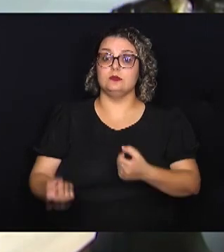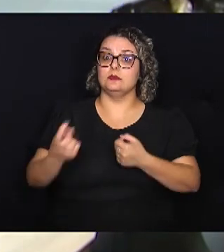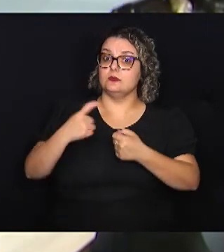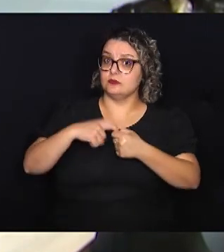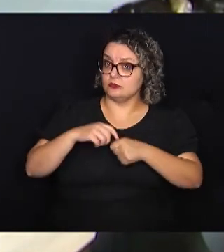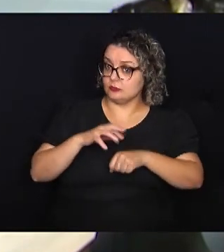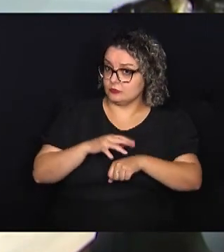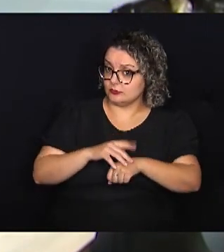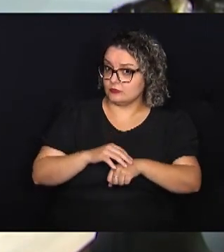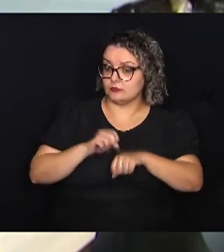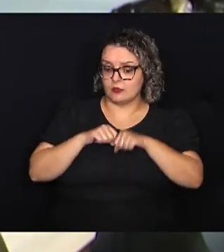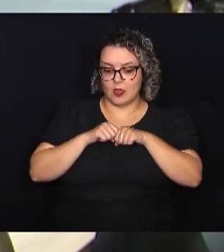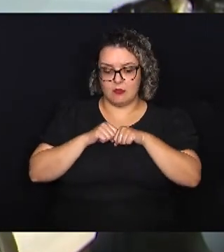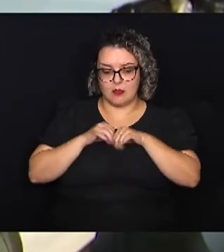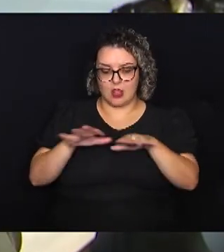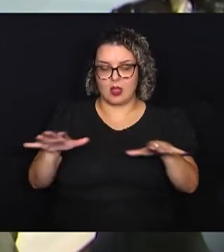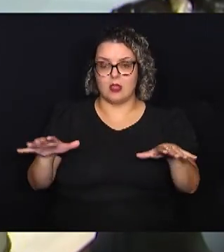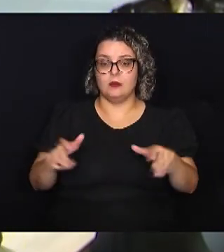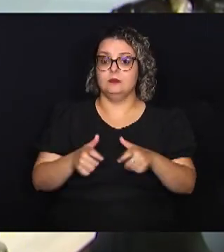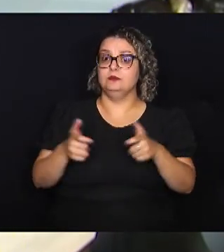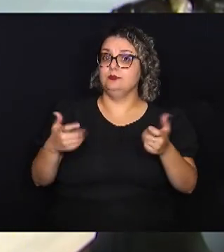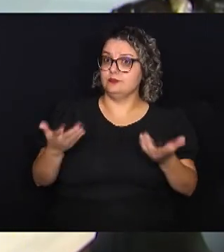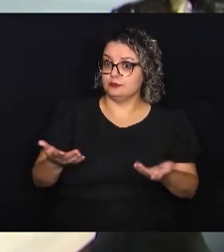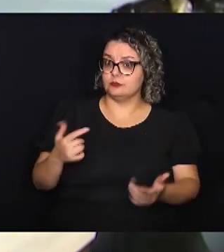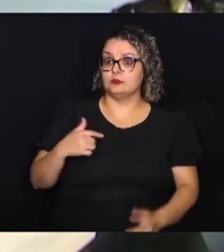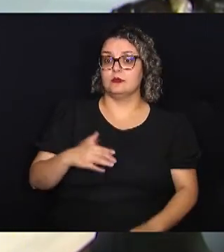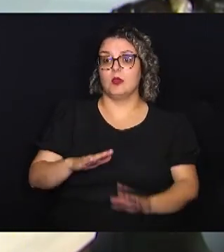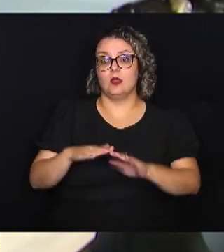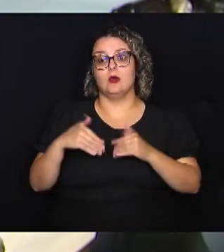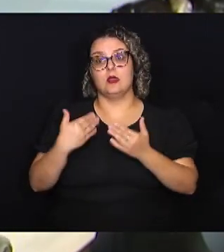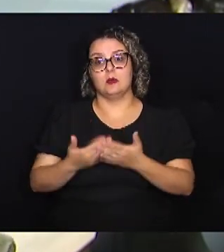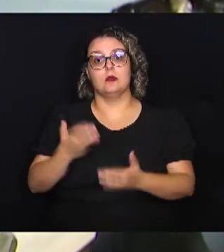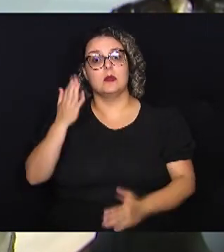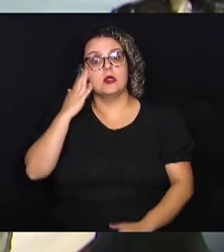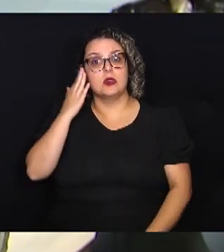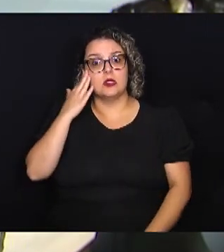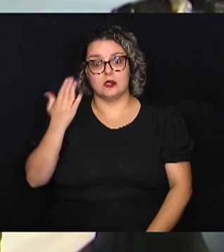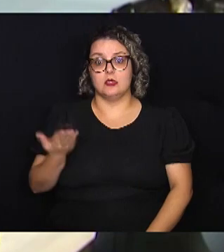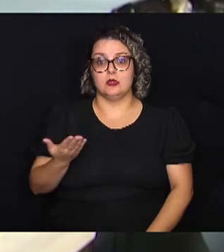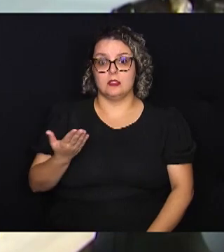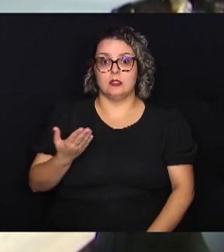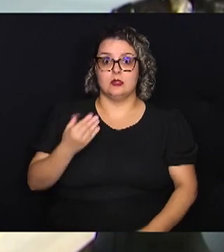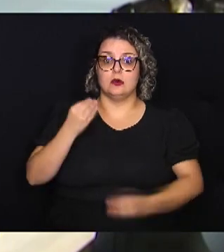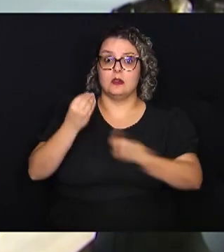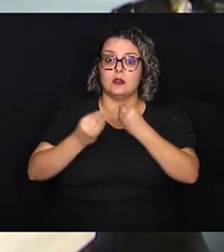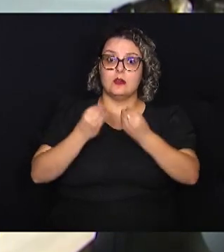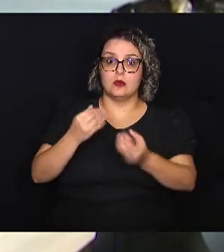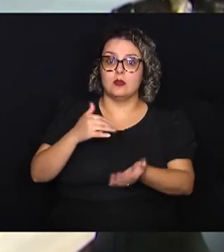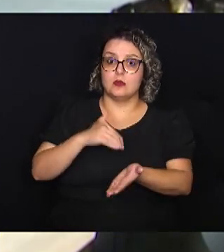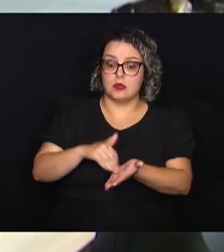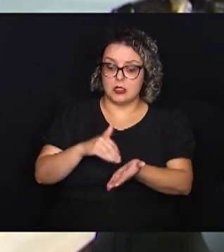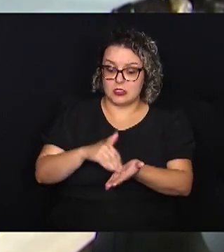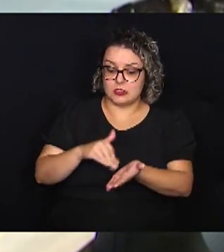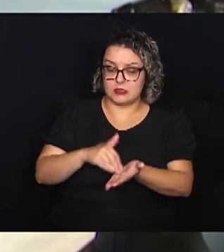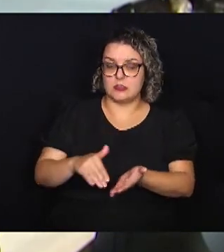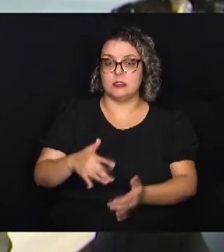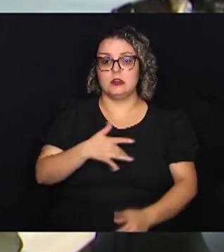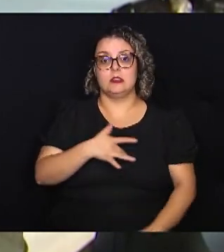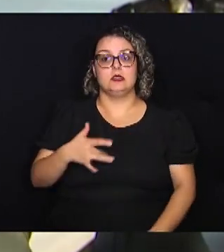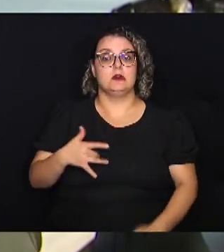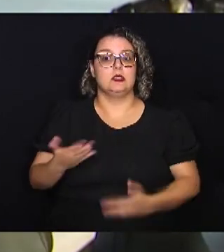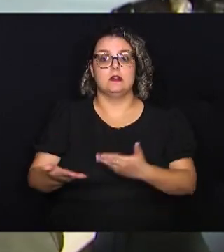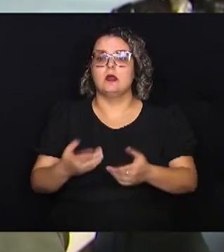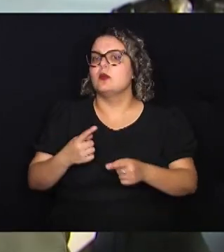uma proliferação muito grande. Então o requerimento foi para saber como é que a Secretaria de Saúde está lidando com isso, qual é a causa, por que